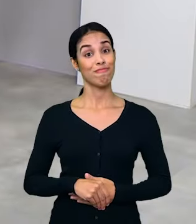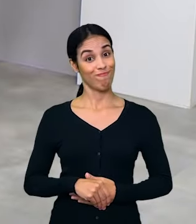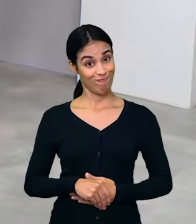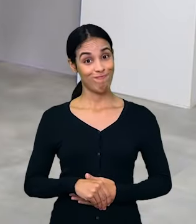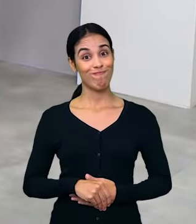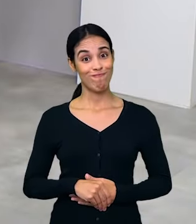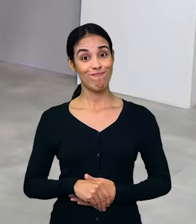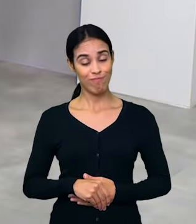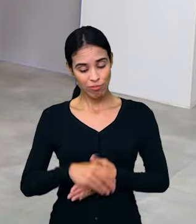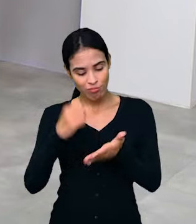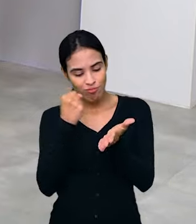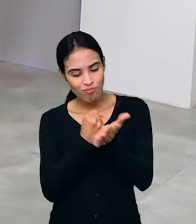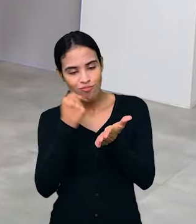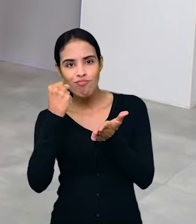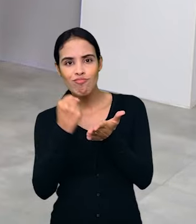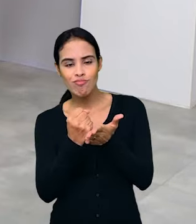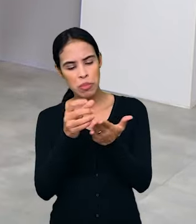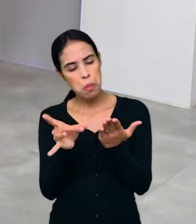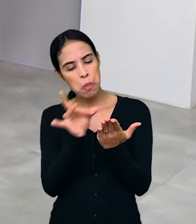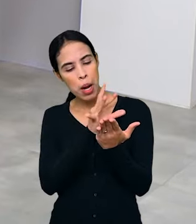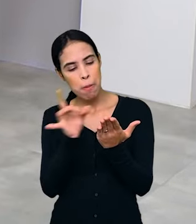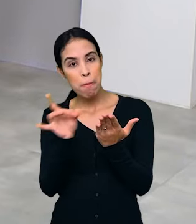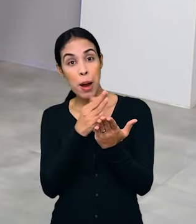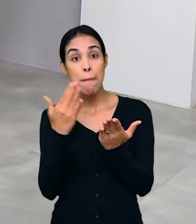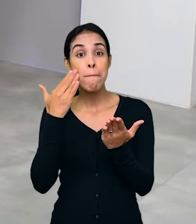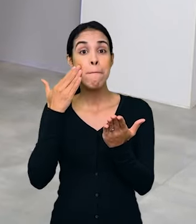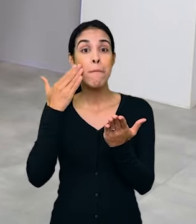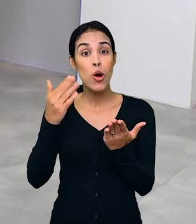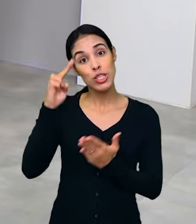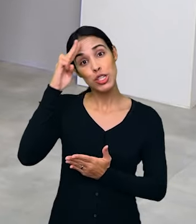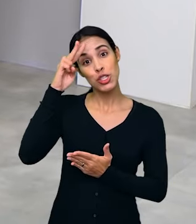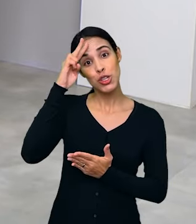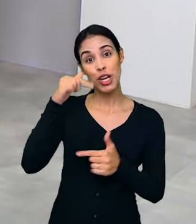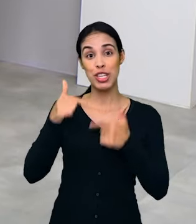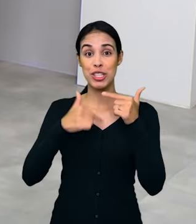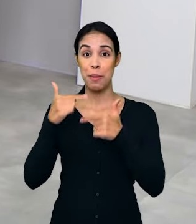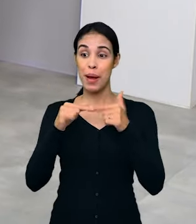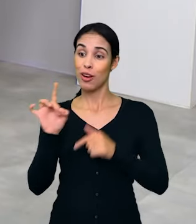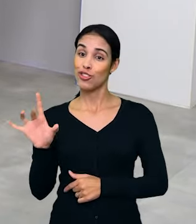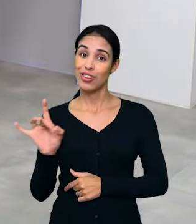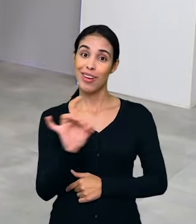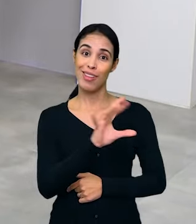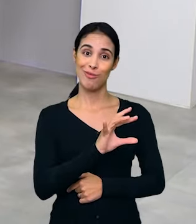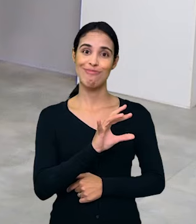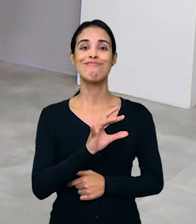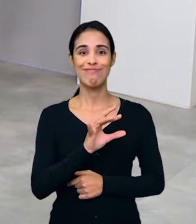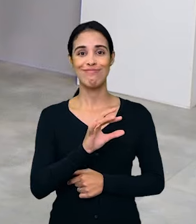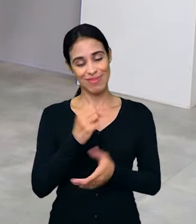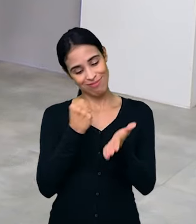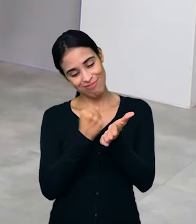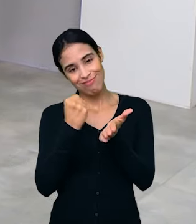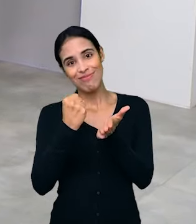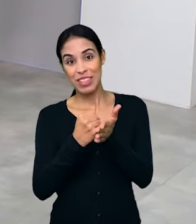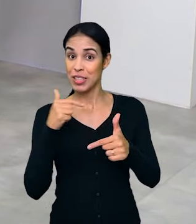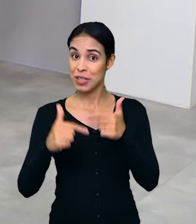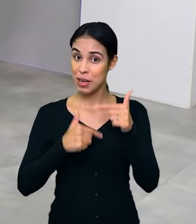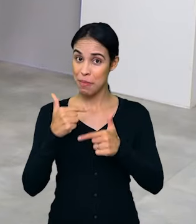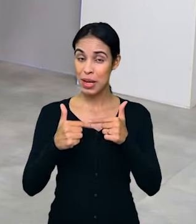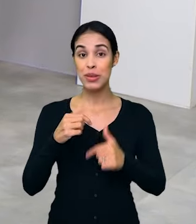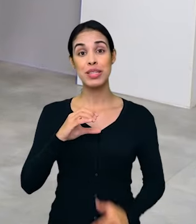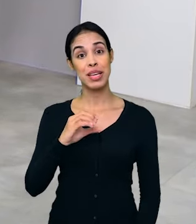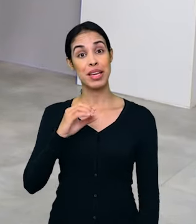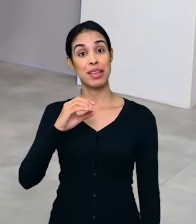Ela registra a trajetória profissional de milhares de trabalhadores e trabalhadoras. Já sabe de quem eu estou falando? Da carteira de trabalho.